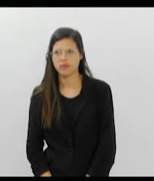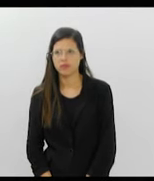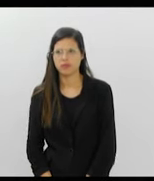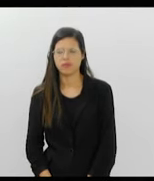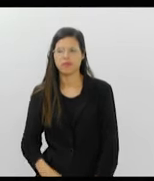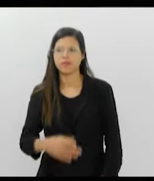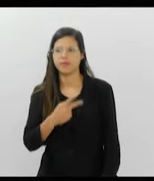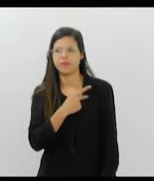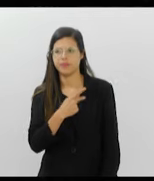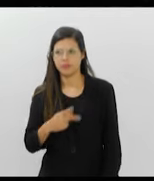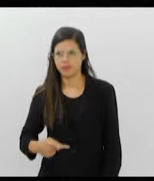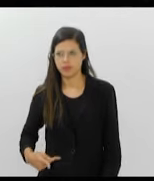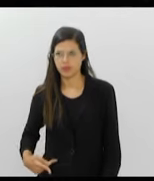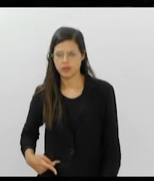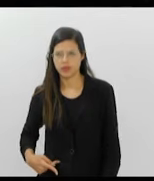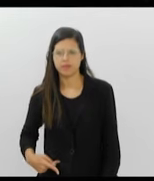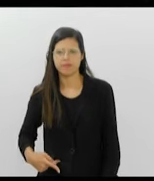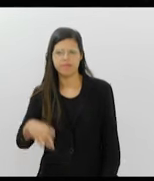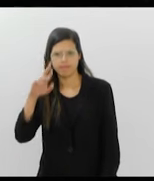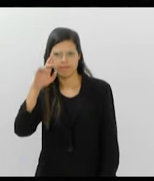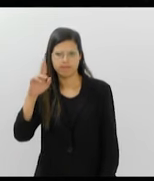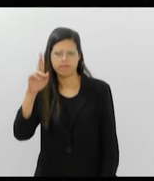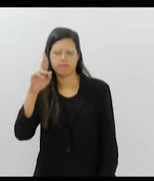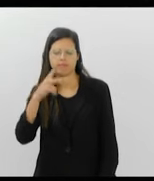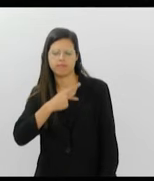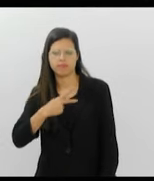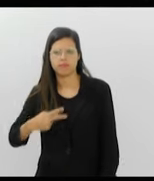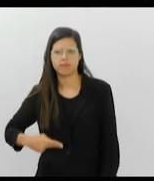Senhor presidente do expediente final,